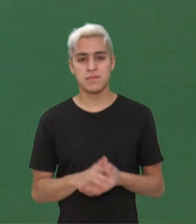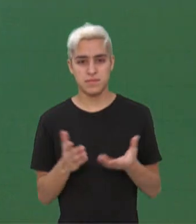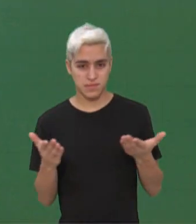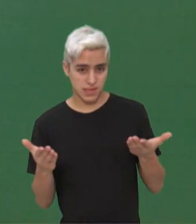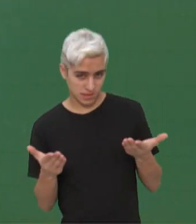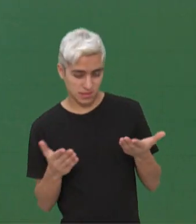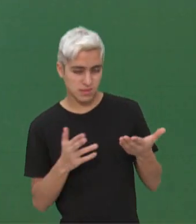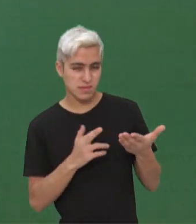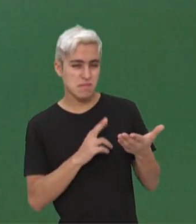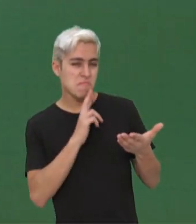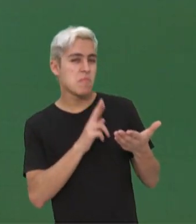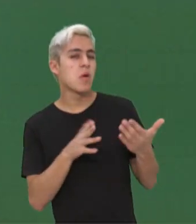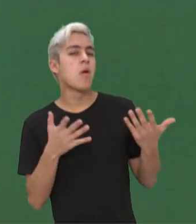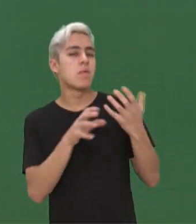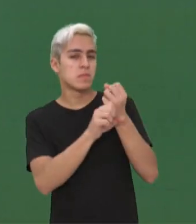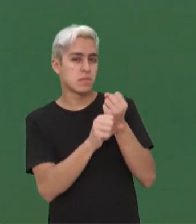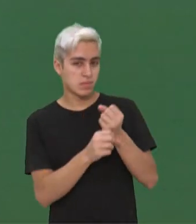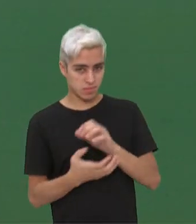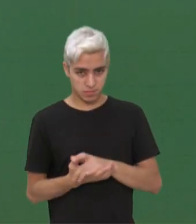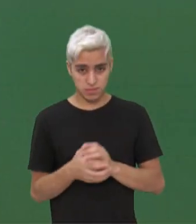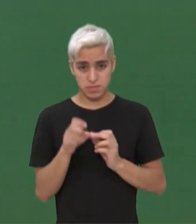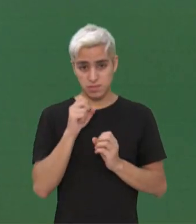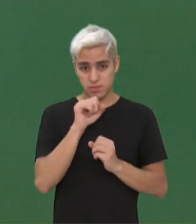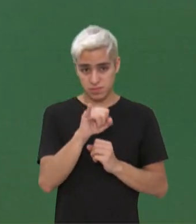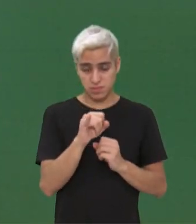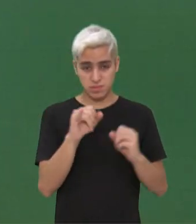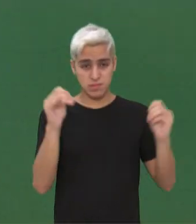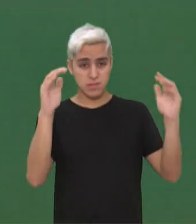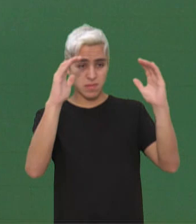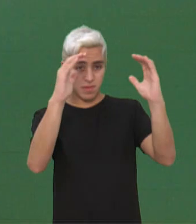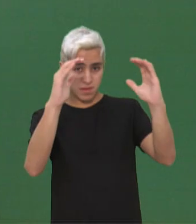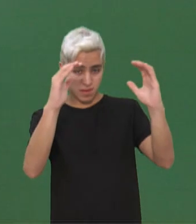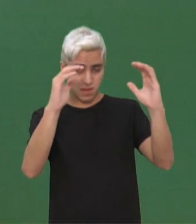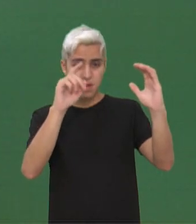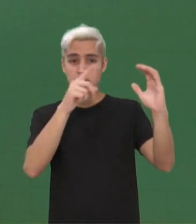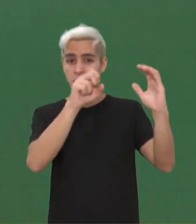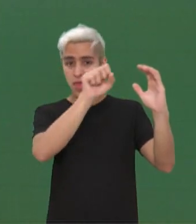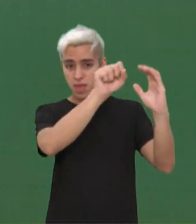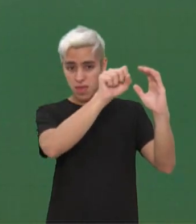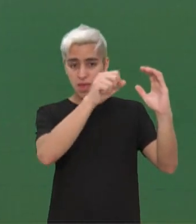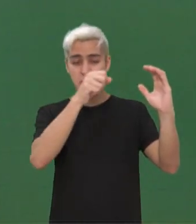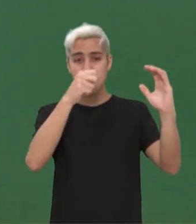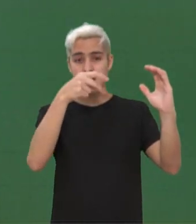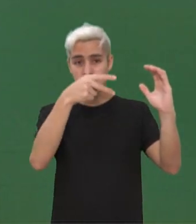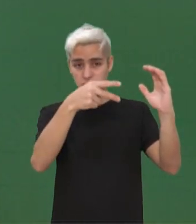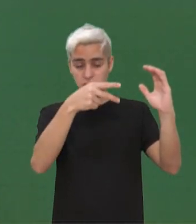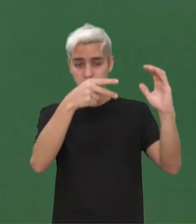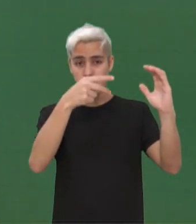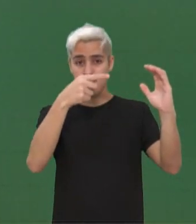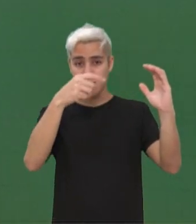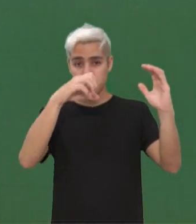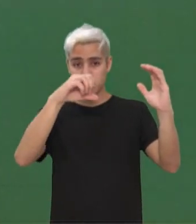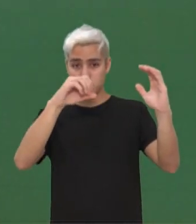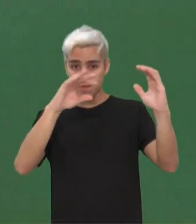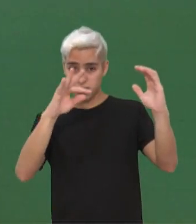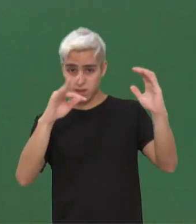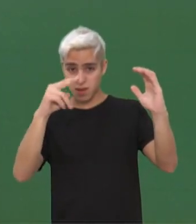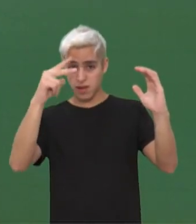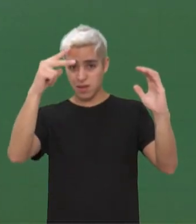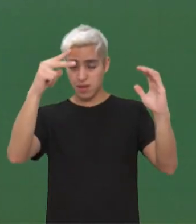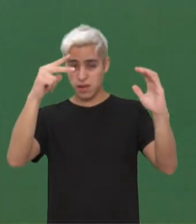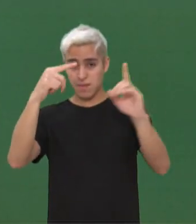Vamos resolver? Se a função dada é S igual a menos 9t ao quadrado